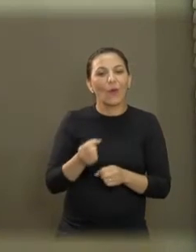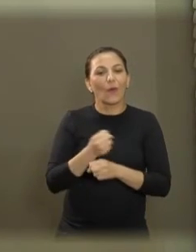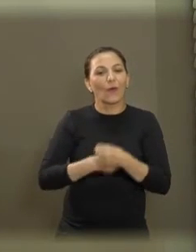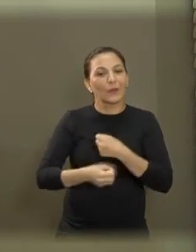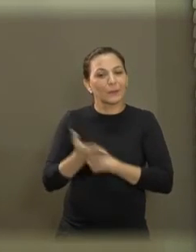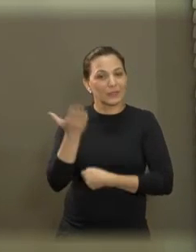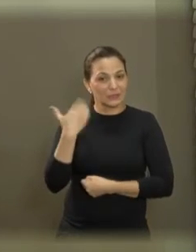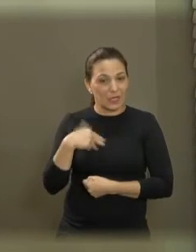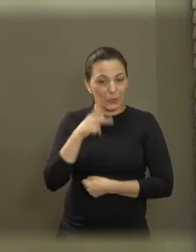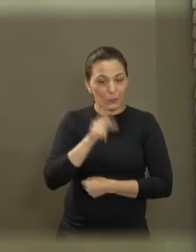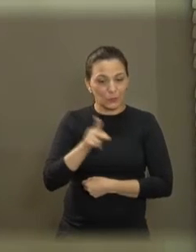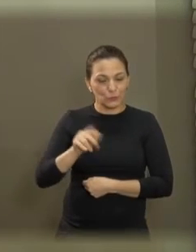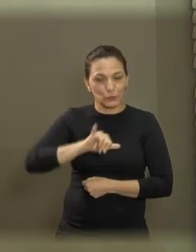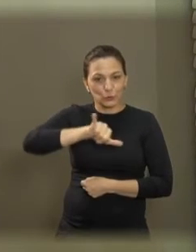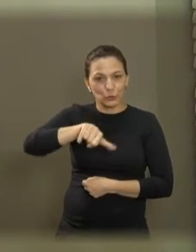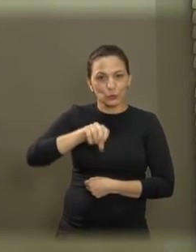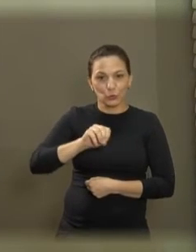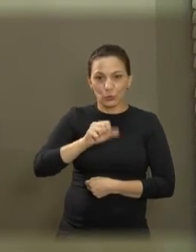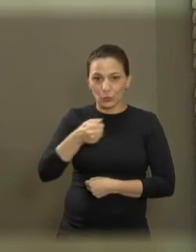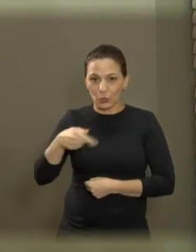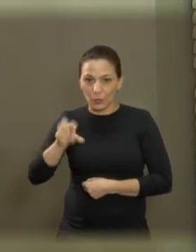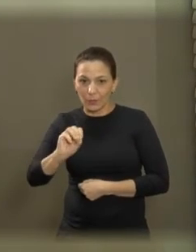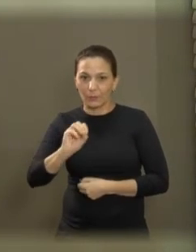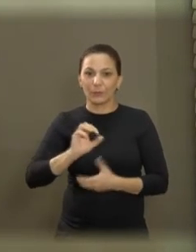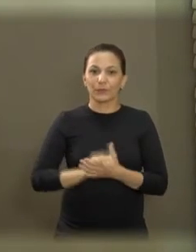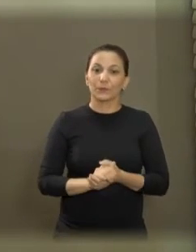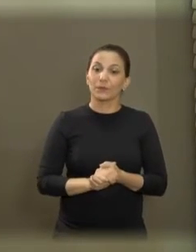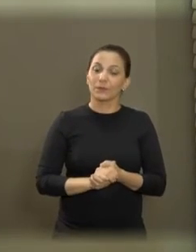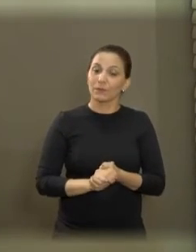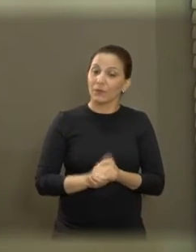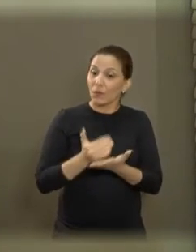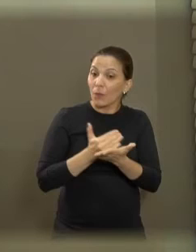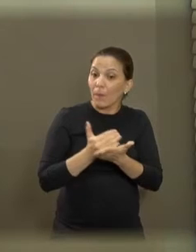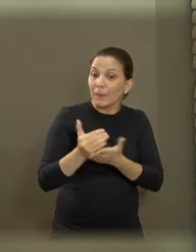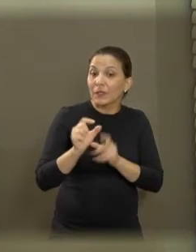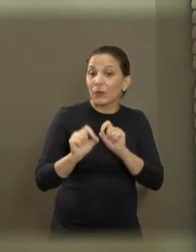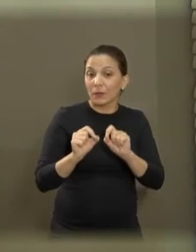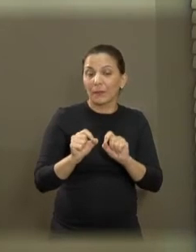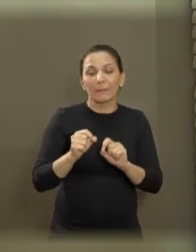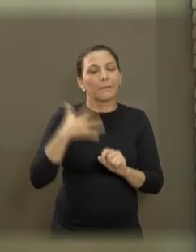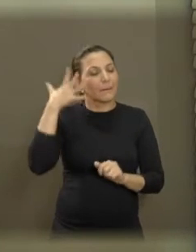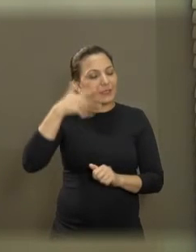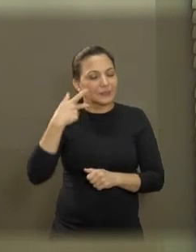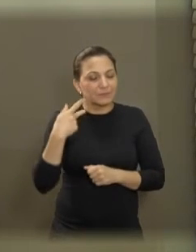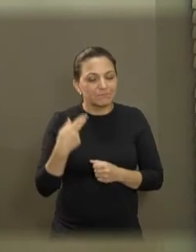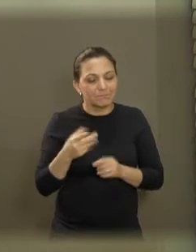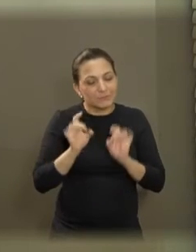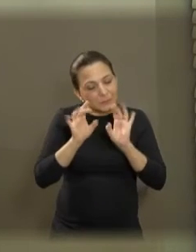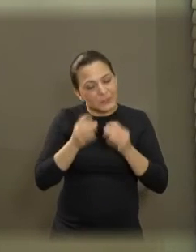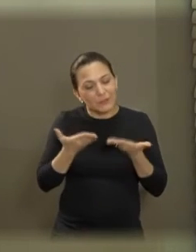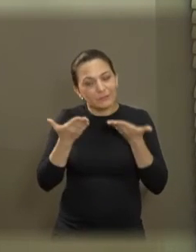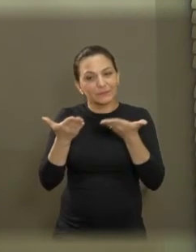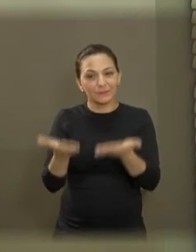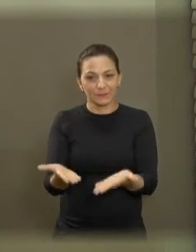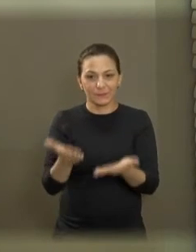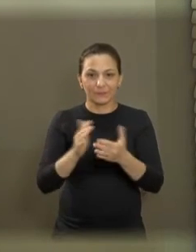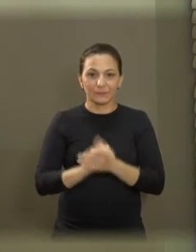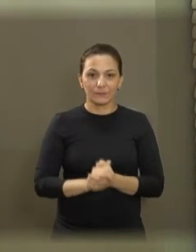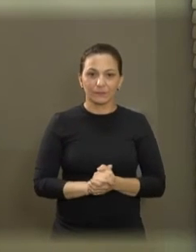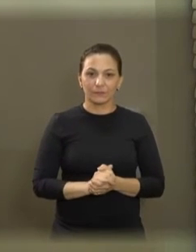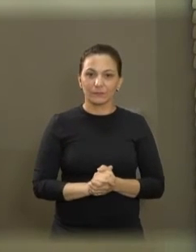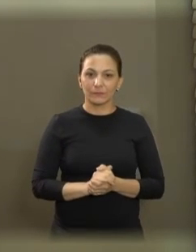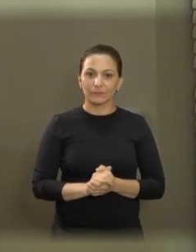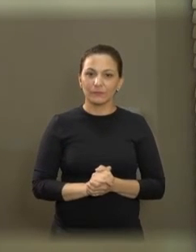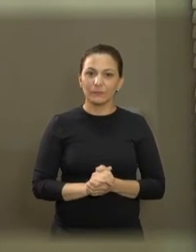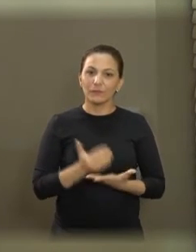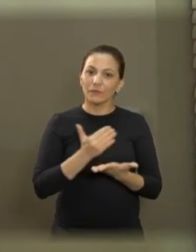João. Então, eu gostaria de começar, professor Marcos, essas palavras são para você. Né? Eu gostaria de começar